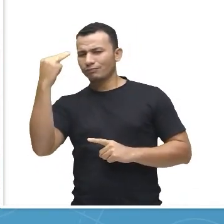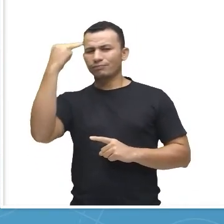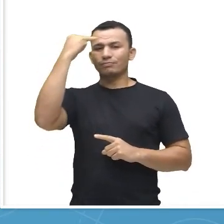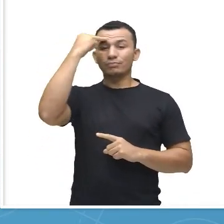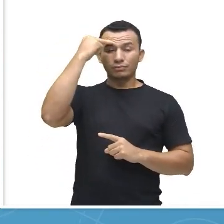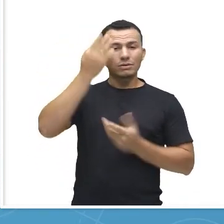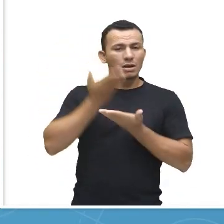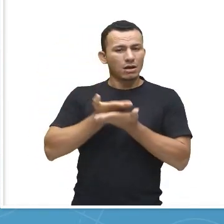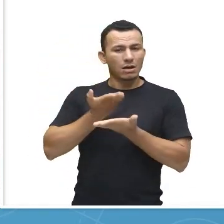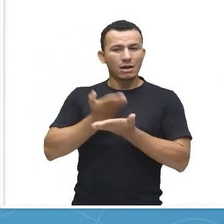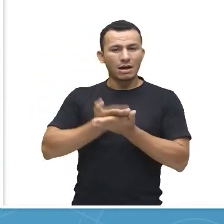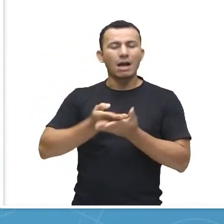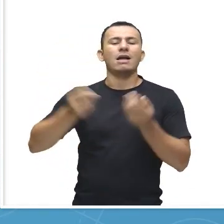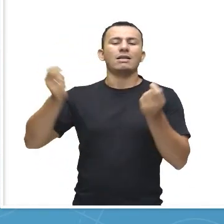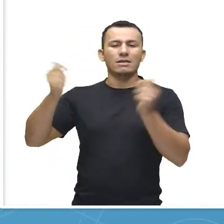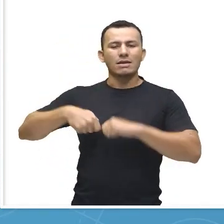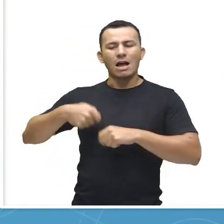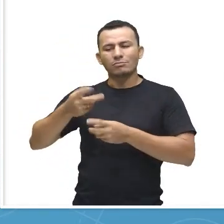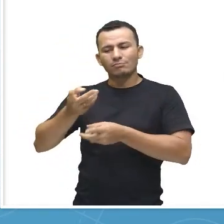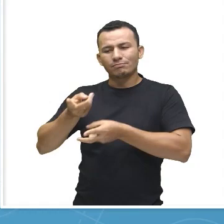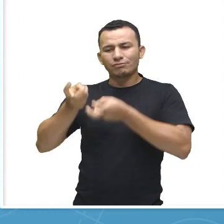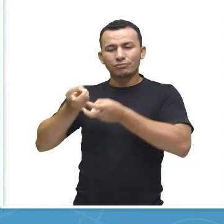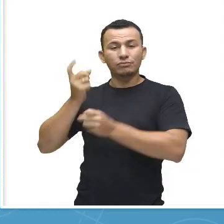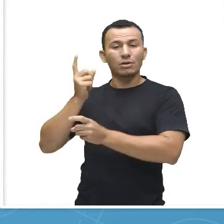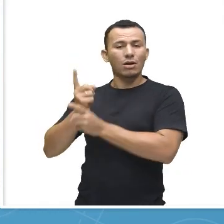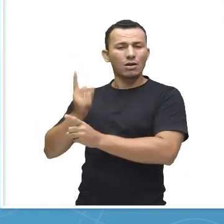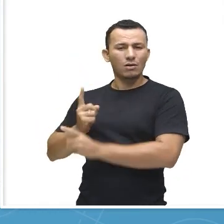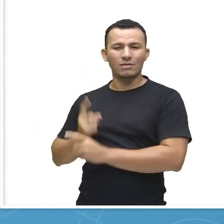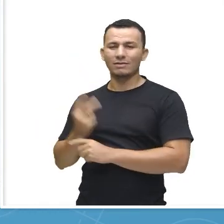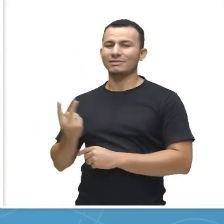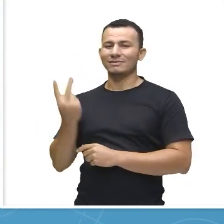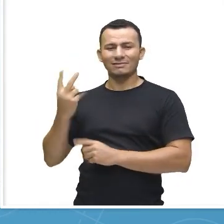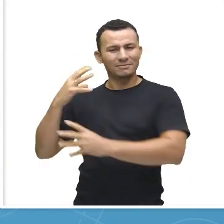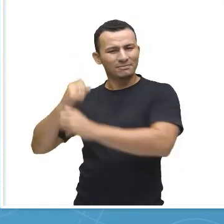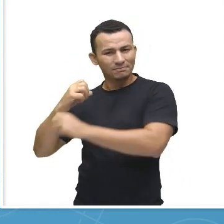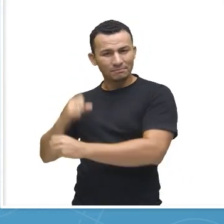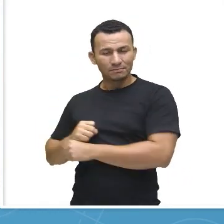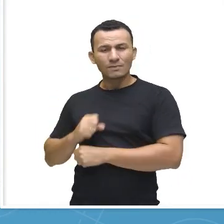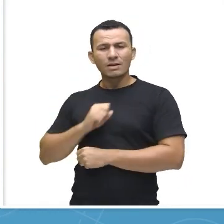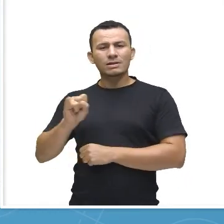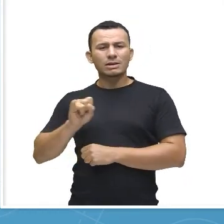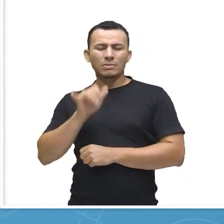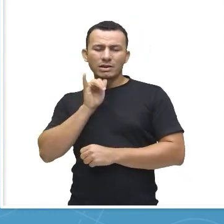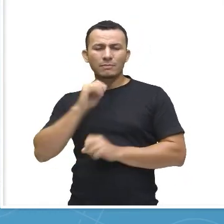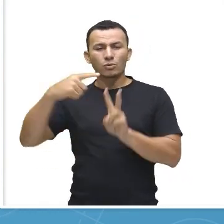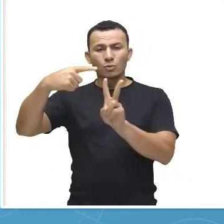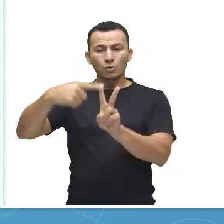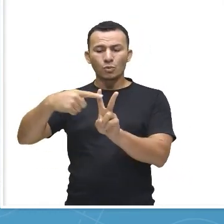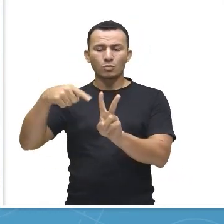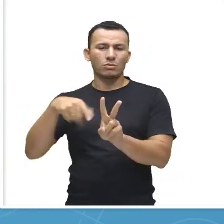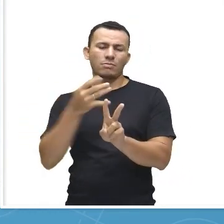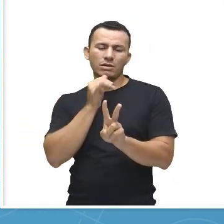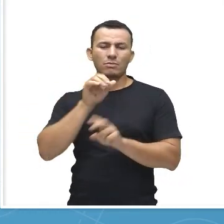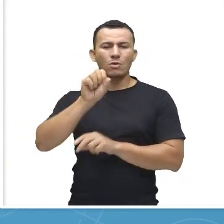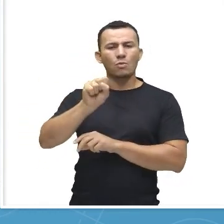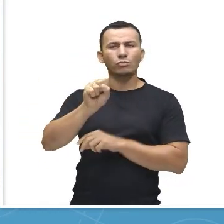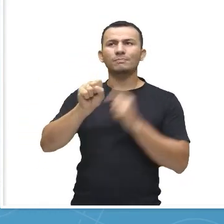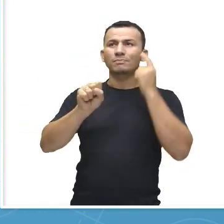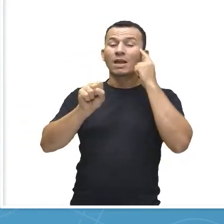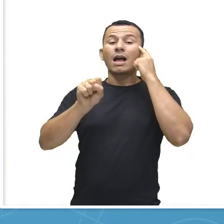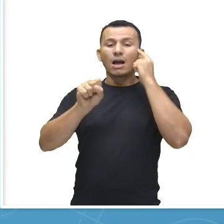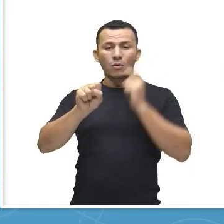que é para você poder fazer essas multiplicações. Viu o númerozinho aqui? Aí você pensa no número. Ah, o 8. 8 vezes